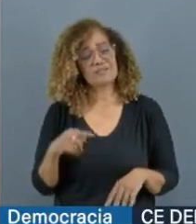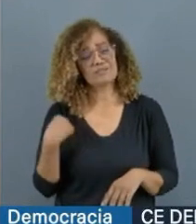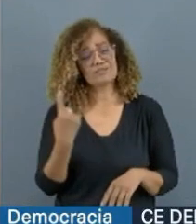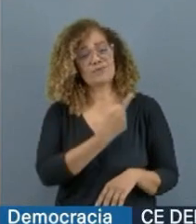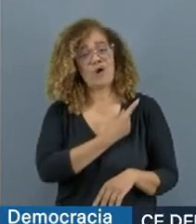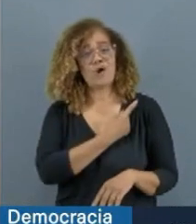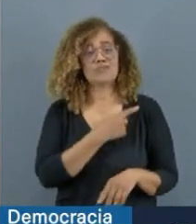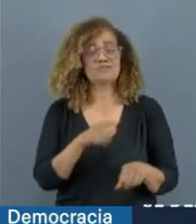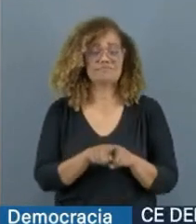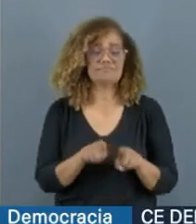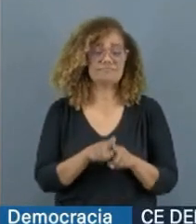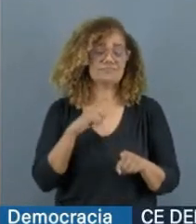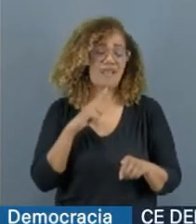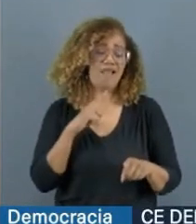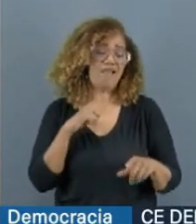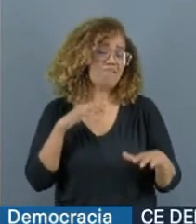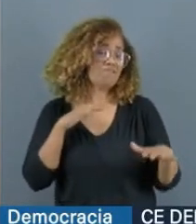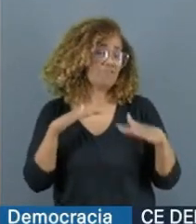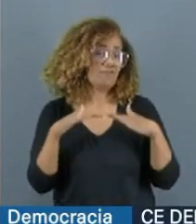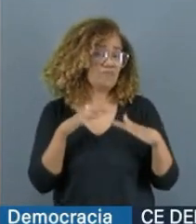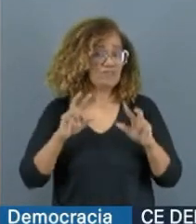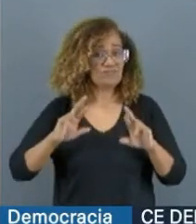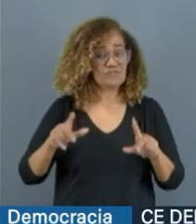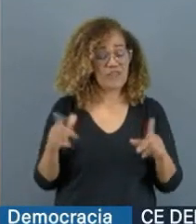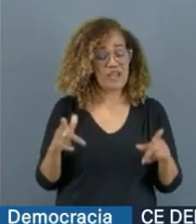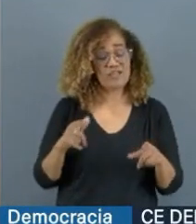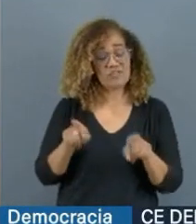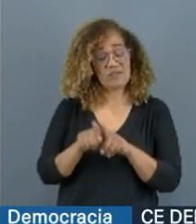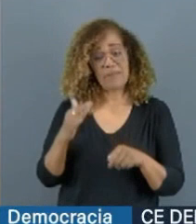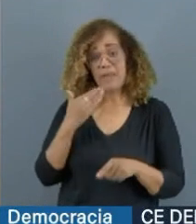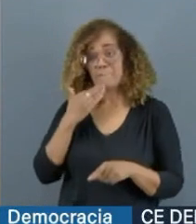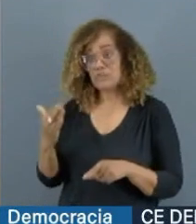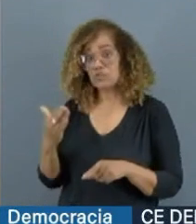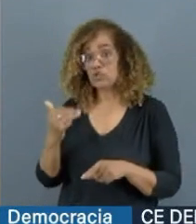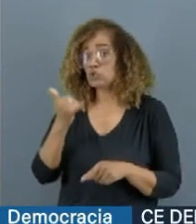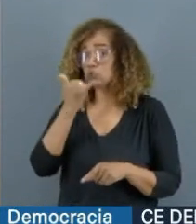e aqui fica meu pedido de desculpas para a família